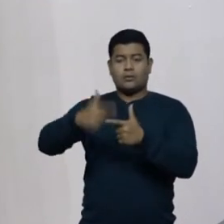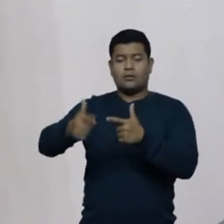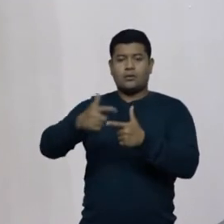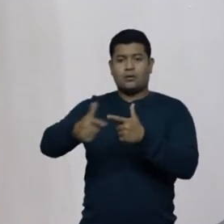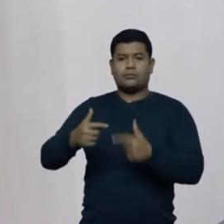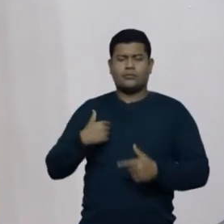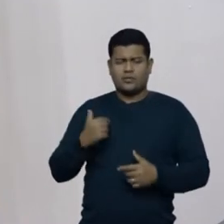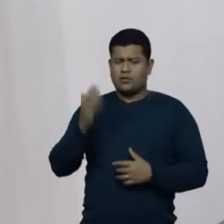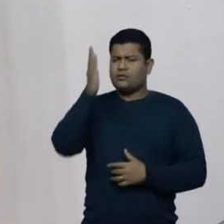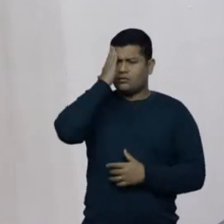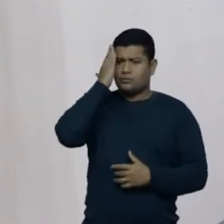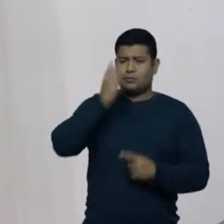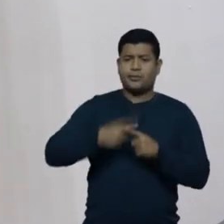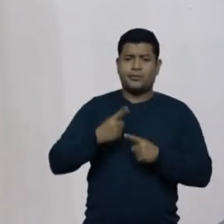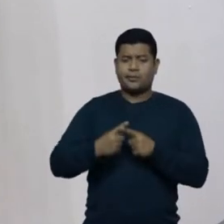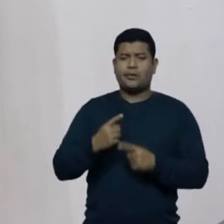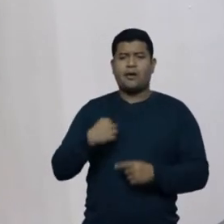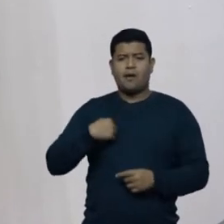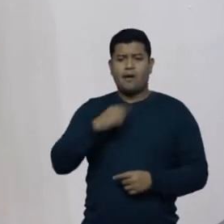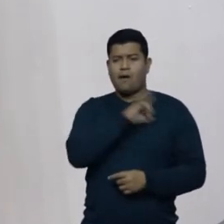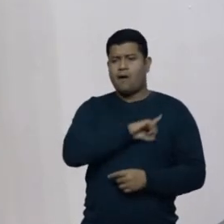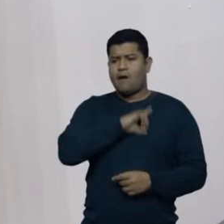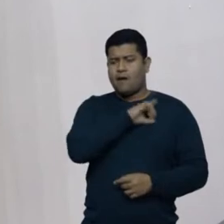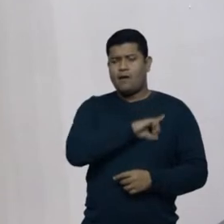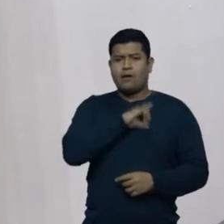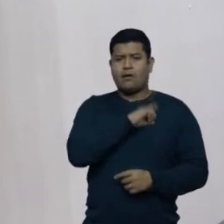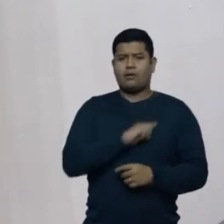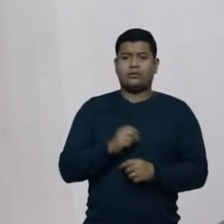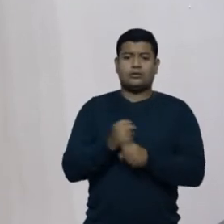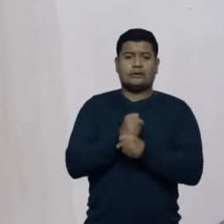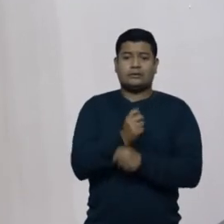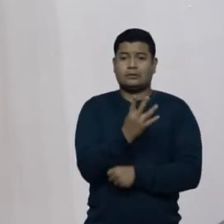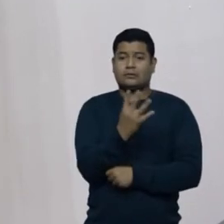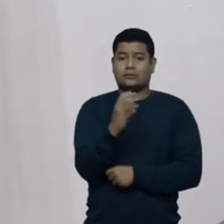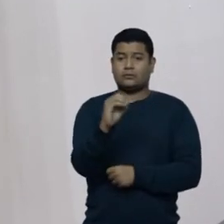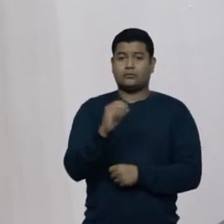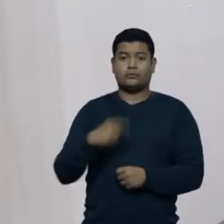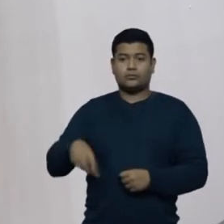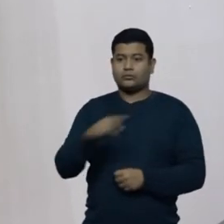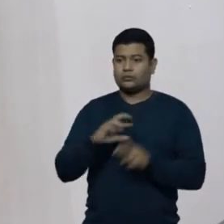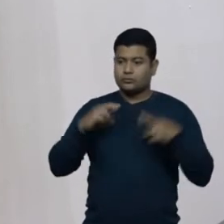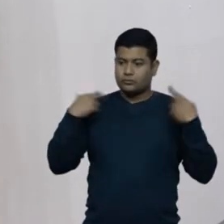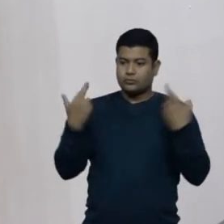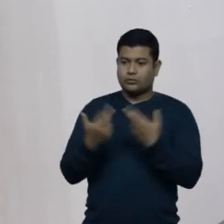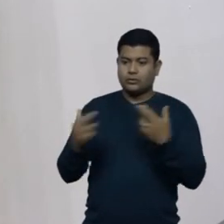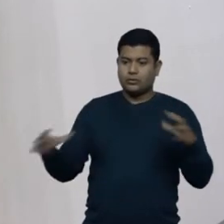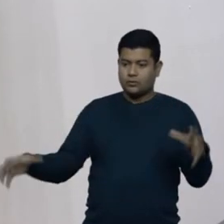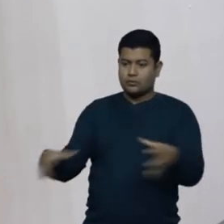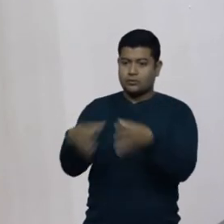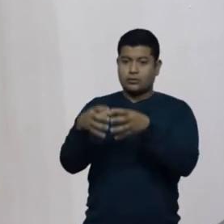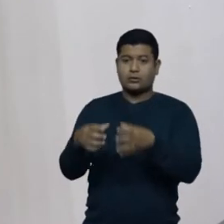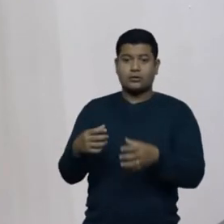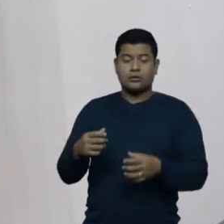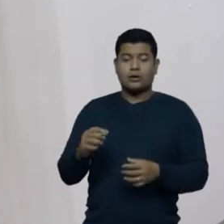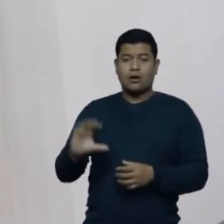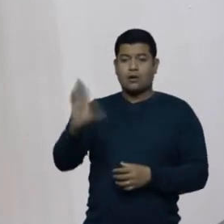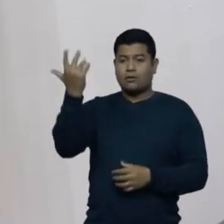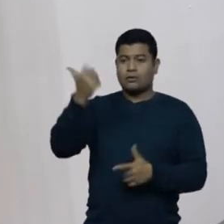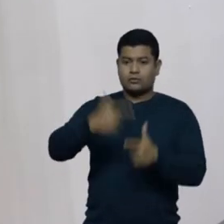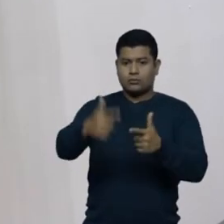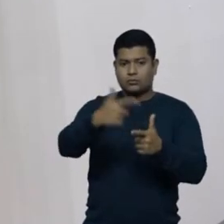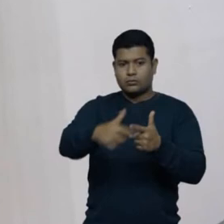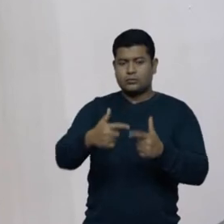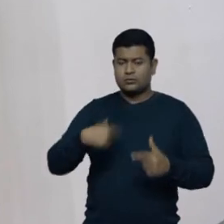há 40 anos, nós reunimos a equipe, nós sofríamos quando tinha que